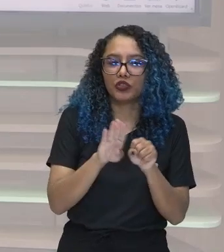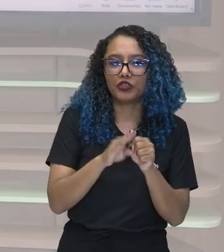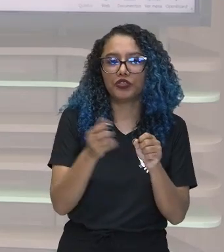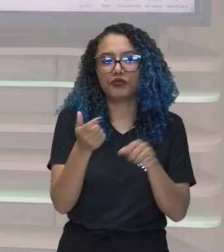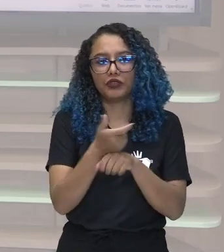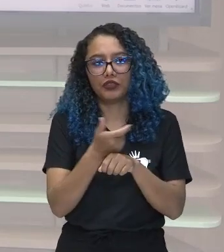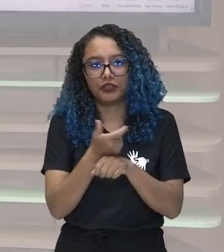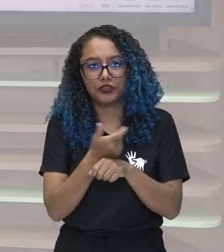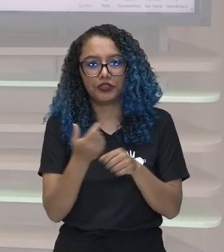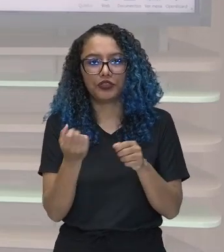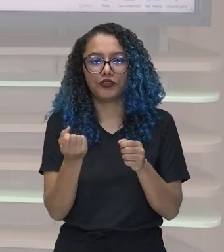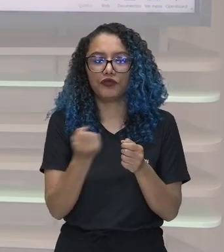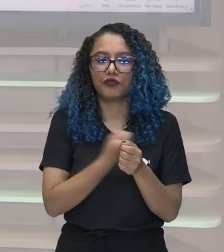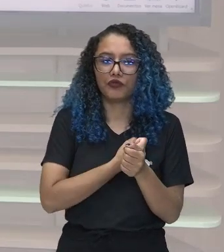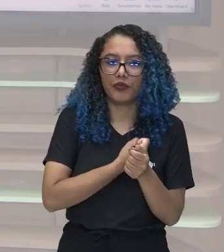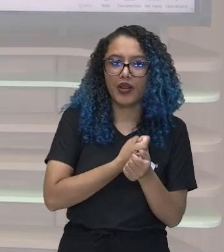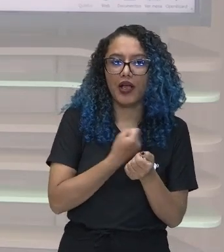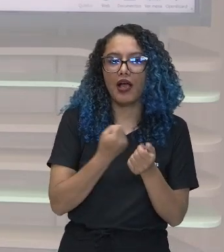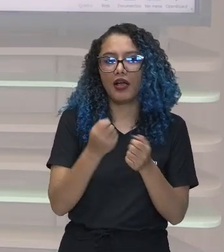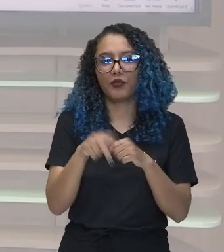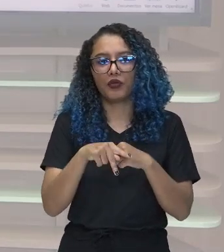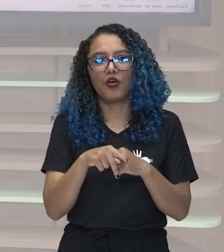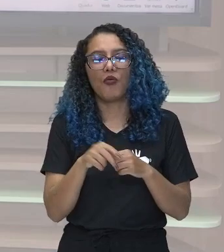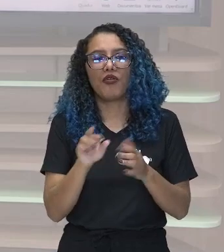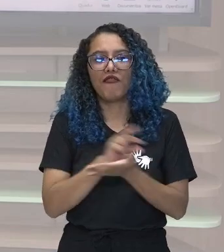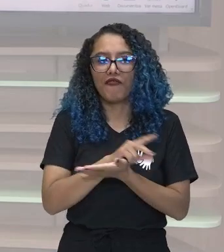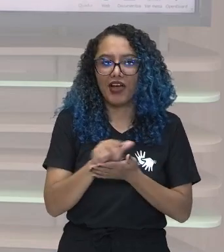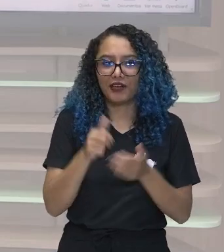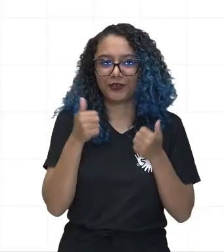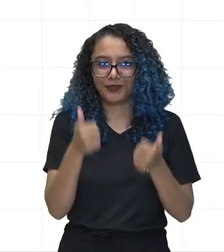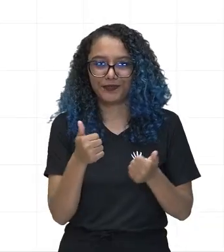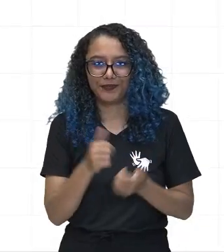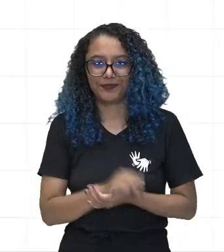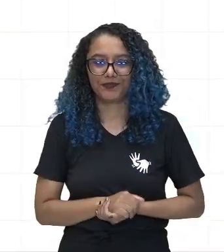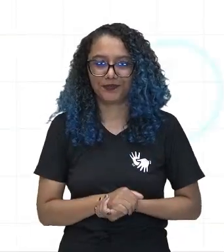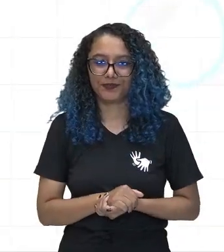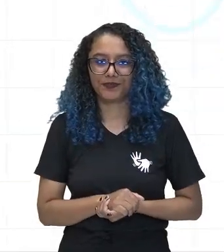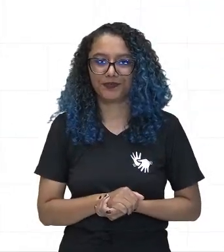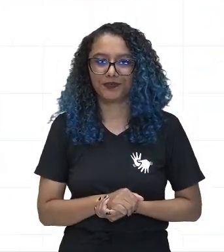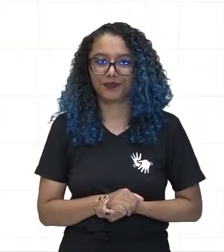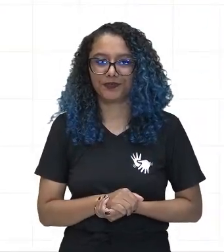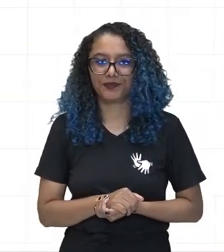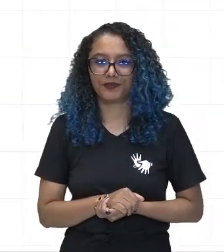adjetivo, os numerais, os pronomes, na concordância nominal.